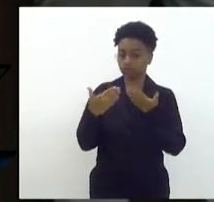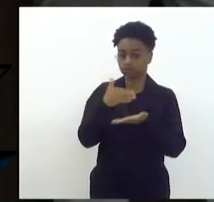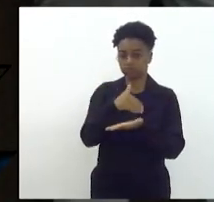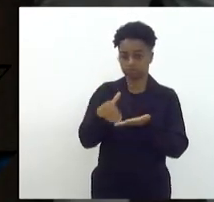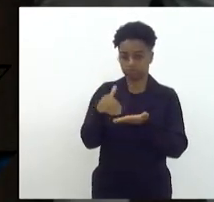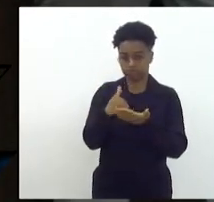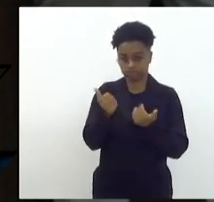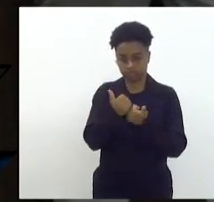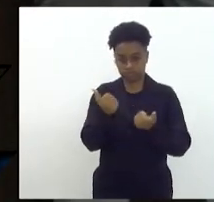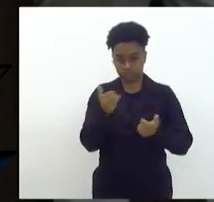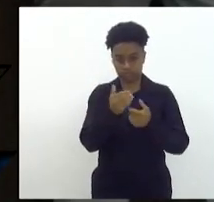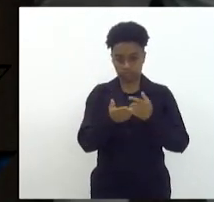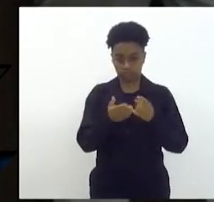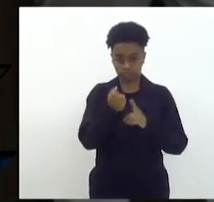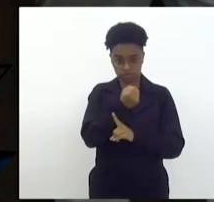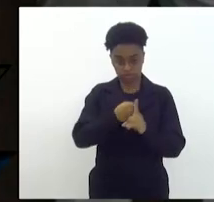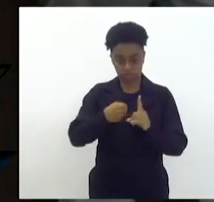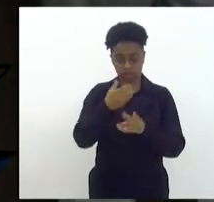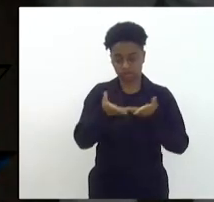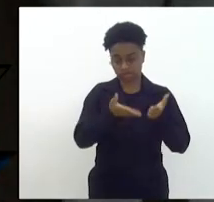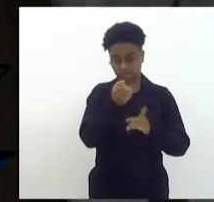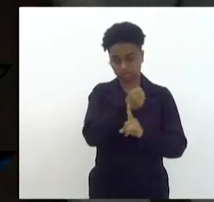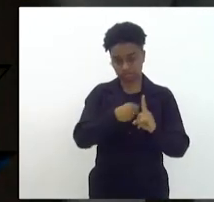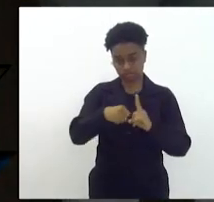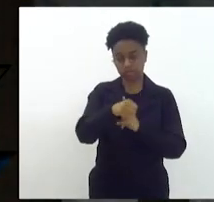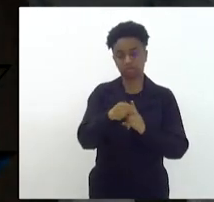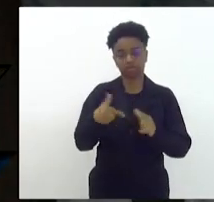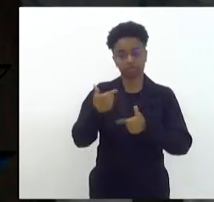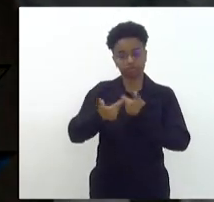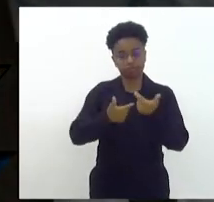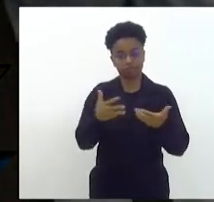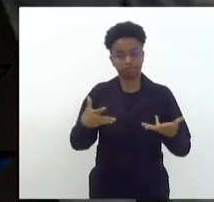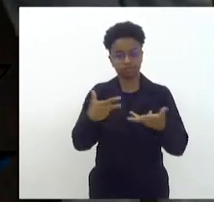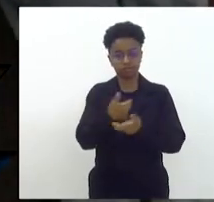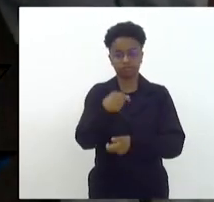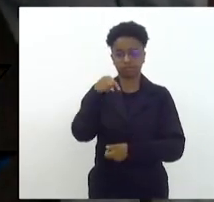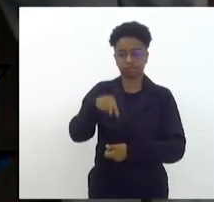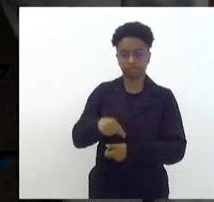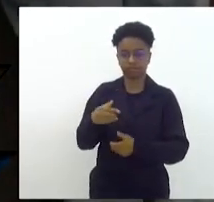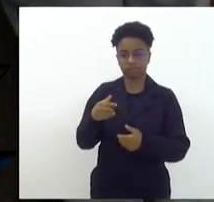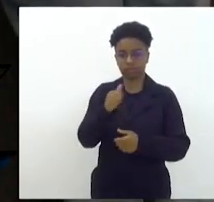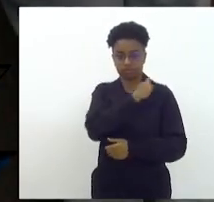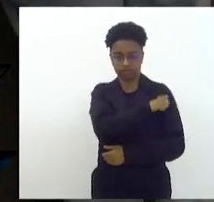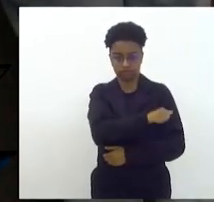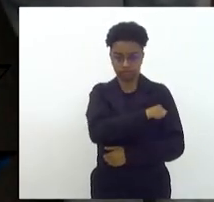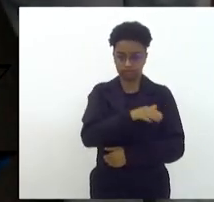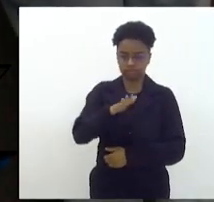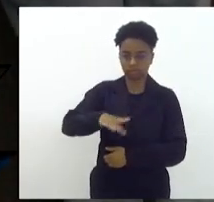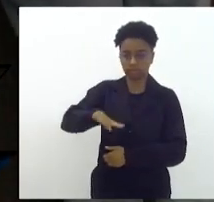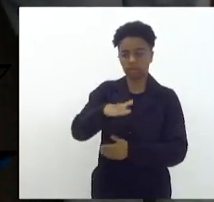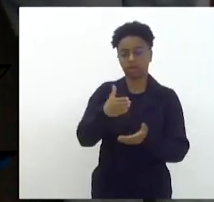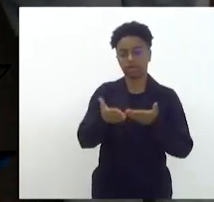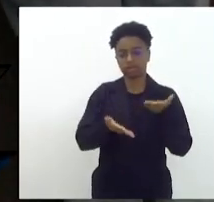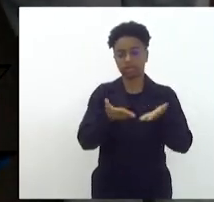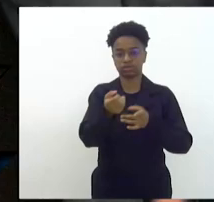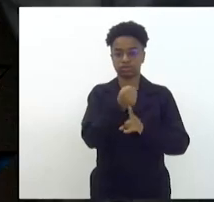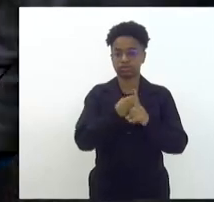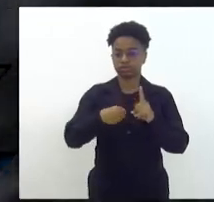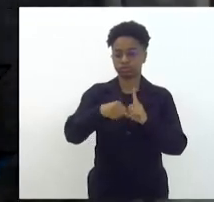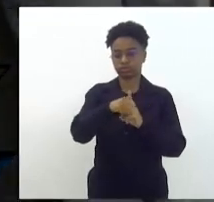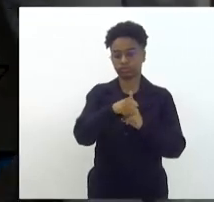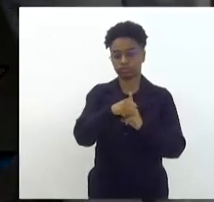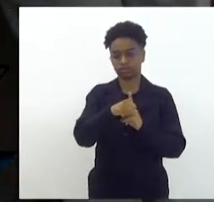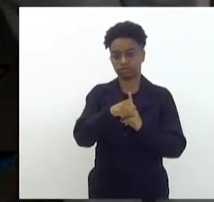de Assistência que vem fazendo trabalho de excelência no estado do Rio de Janeiro na área das ciência social